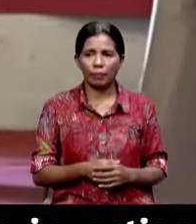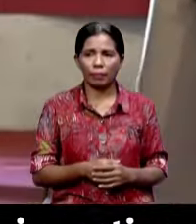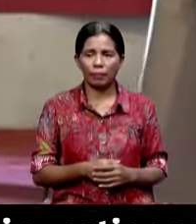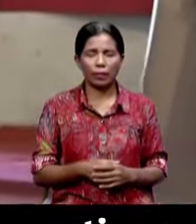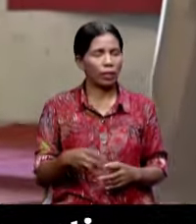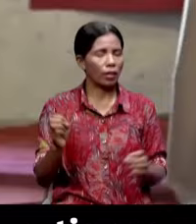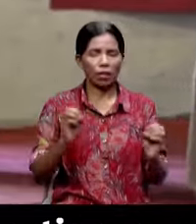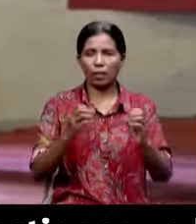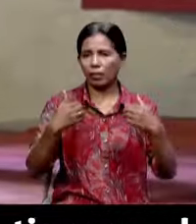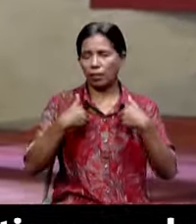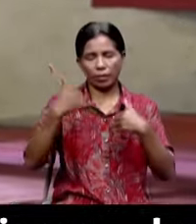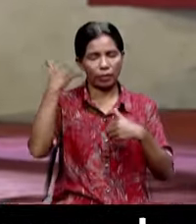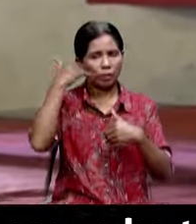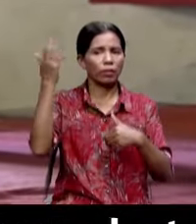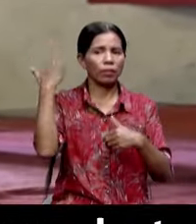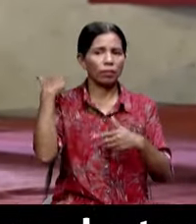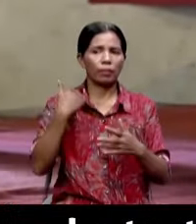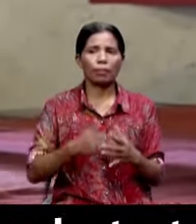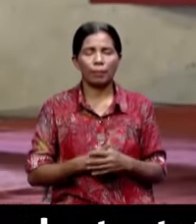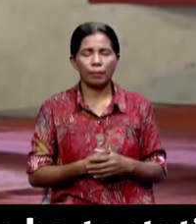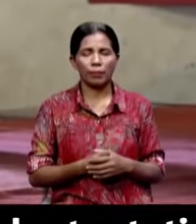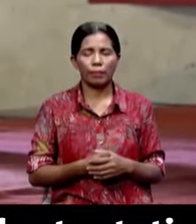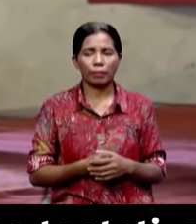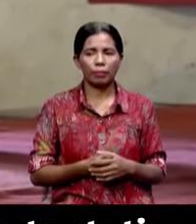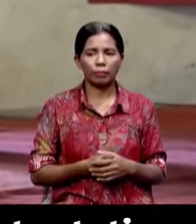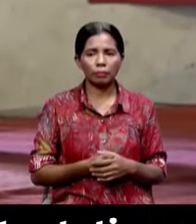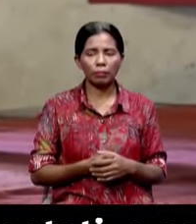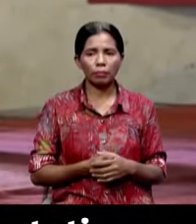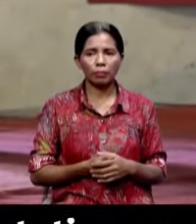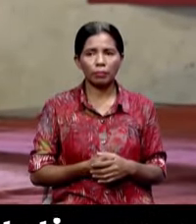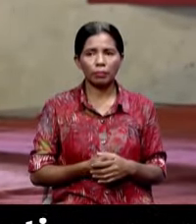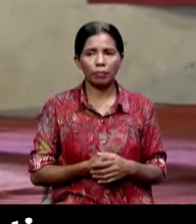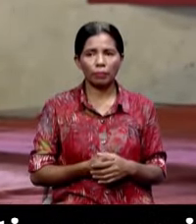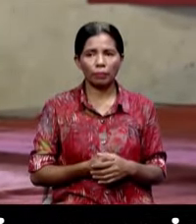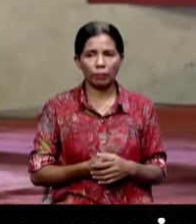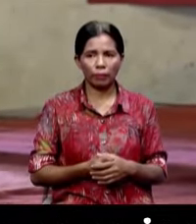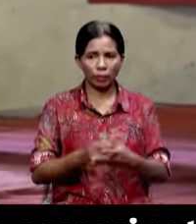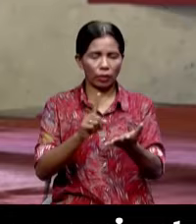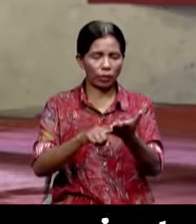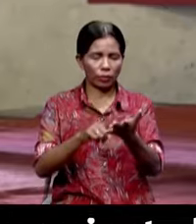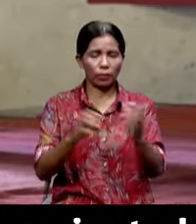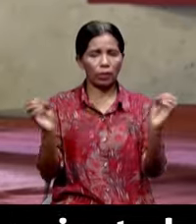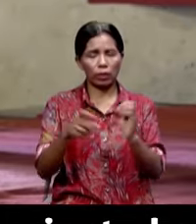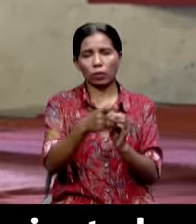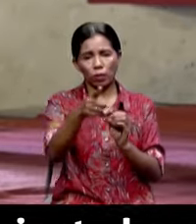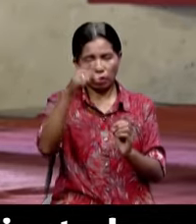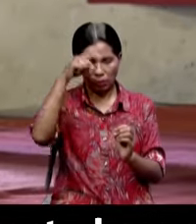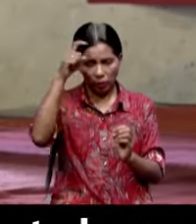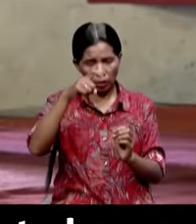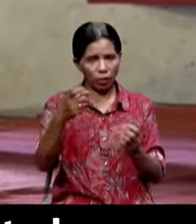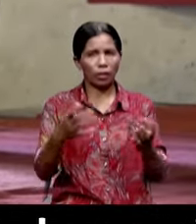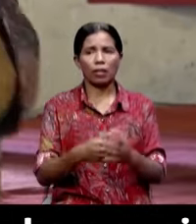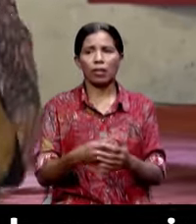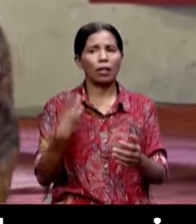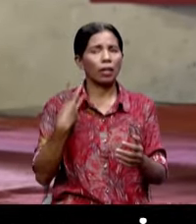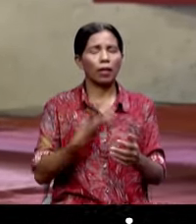Holiday. Nem que vai discutir, tu é muito discutir. Discute lá onde é que tocou uma técnica ali, o Lai, a minha